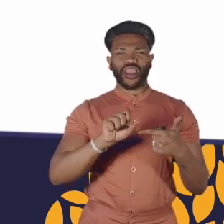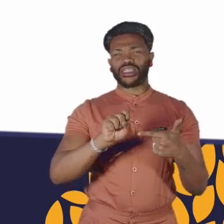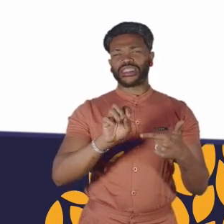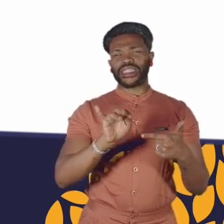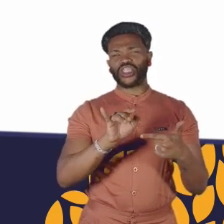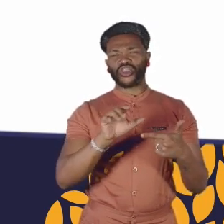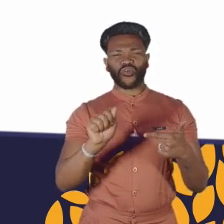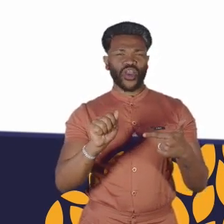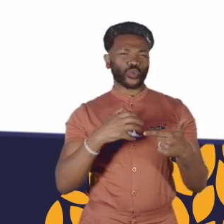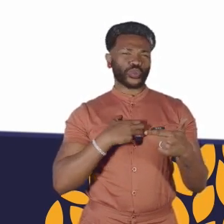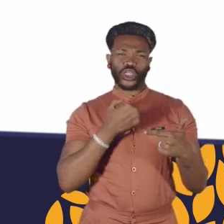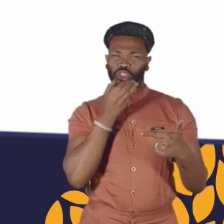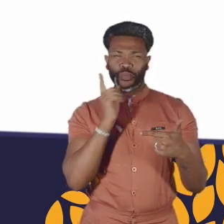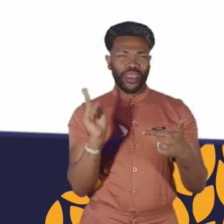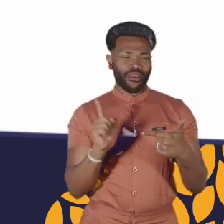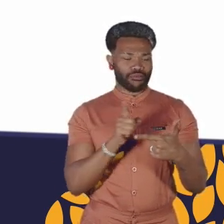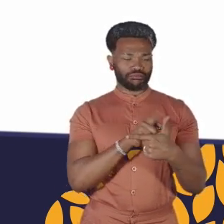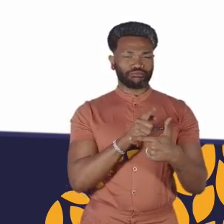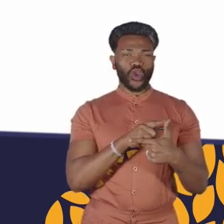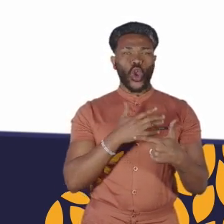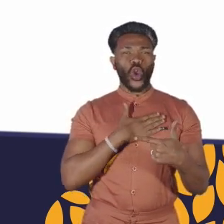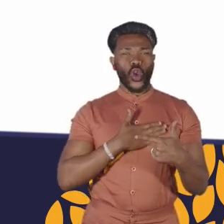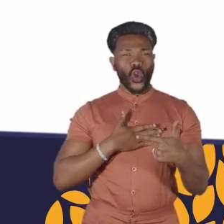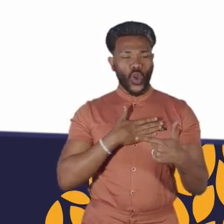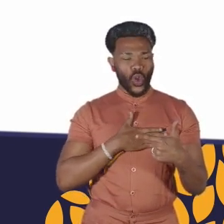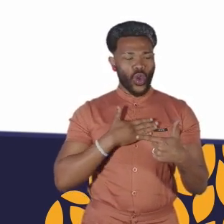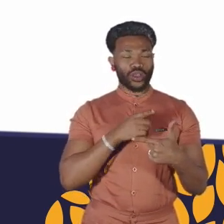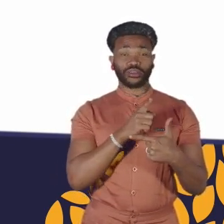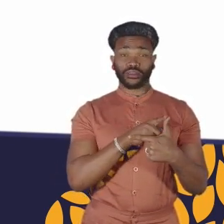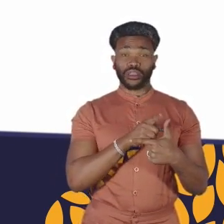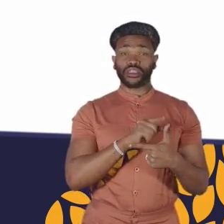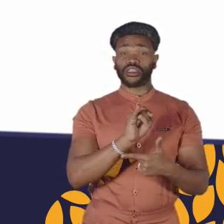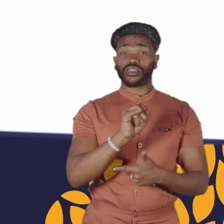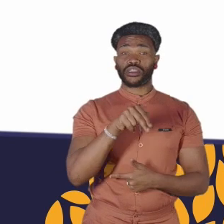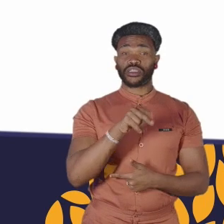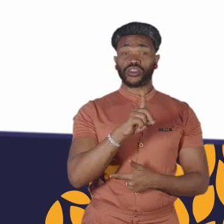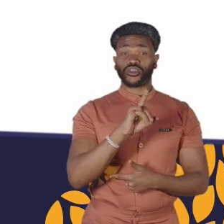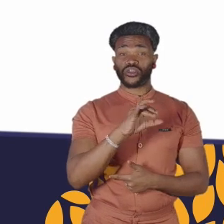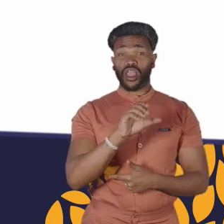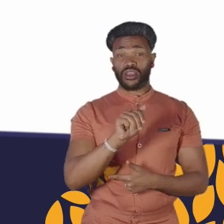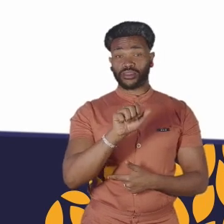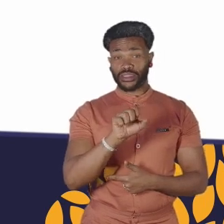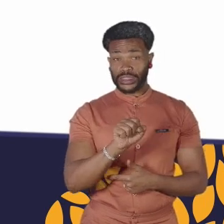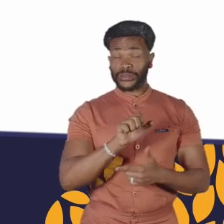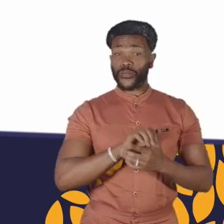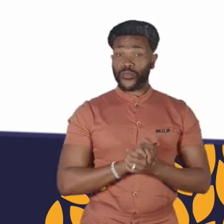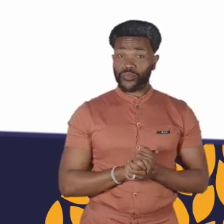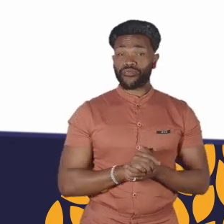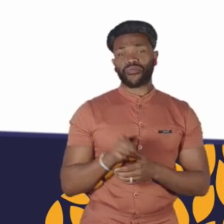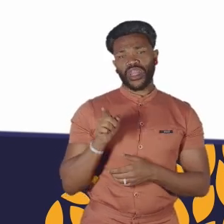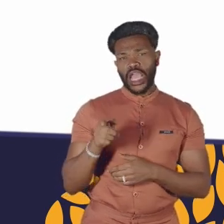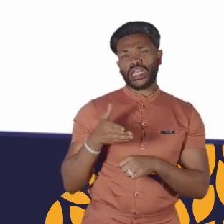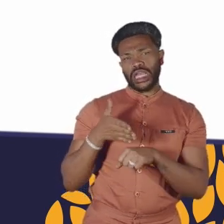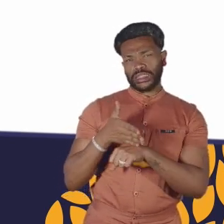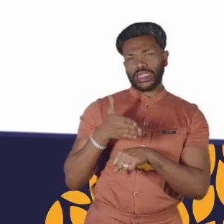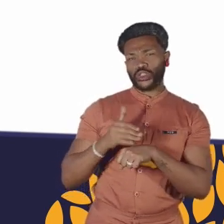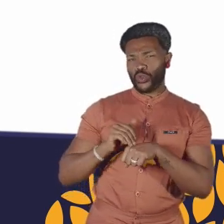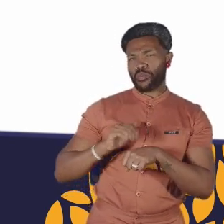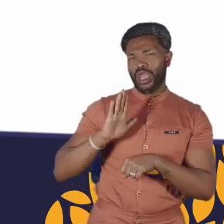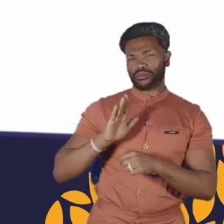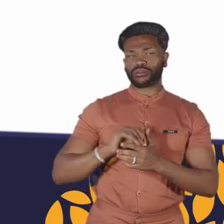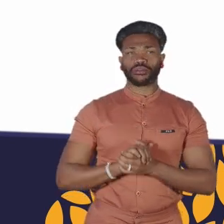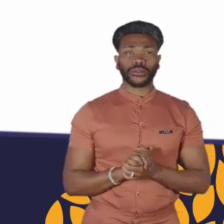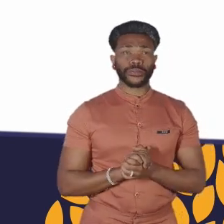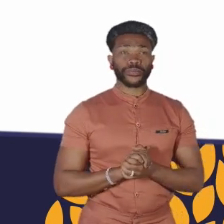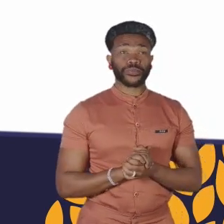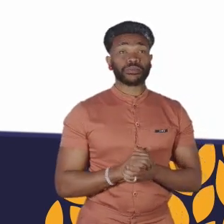na noite, que ele se deu bem com as predominantemente índicas. Então, Então o Leonardo já tem um pouco mais de acesso.